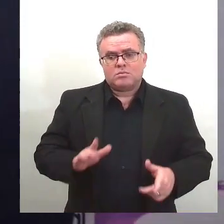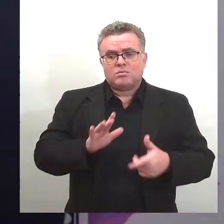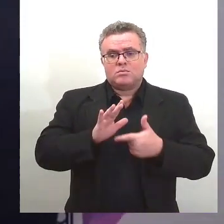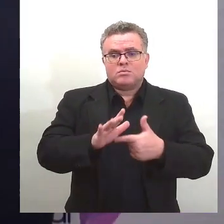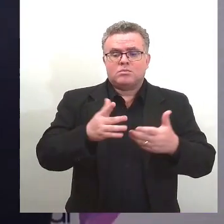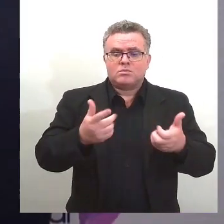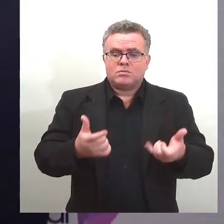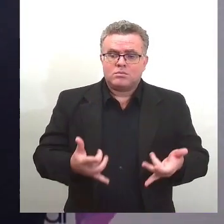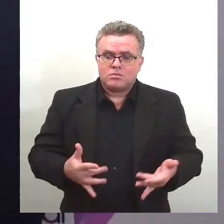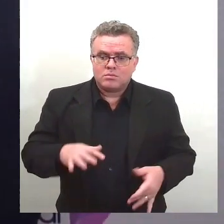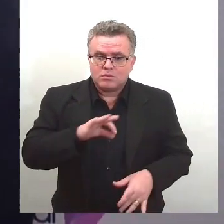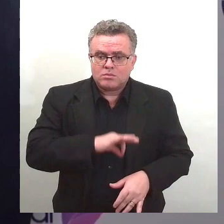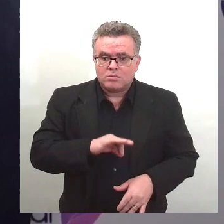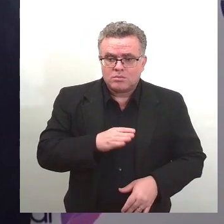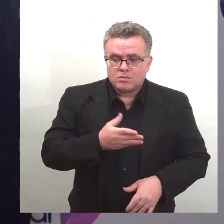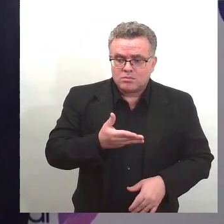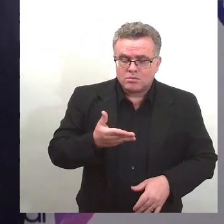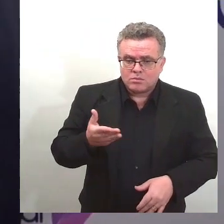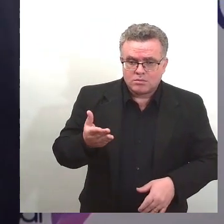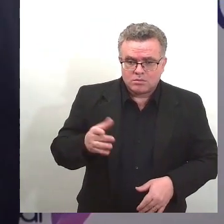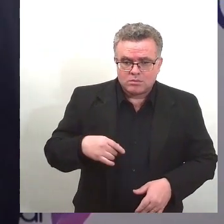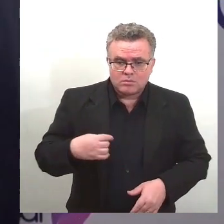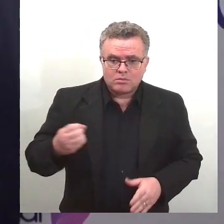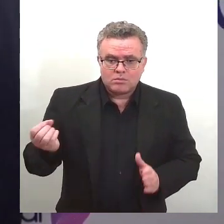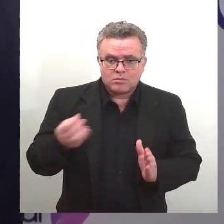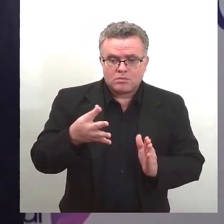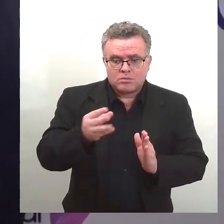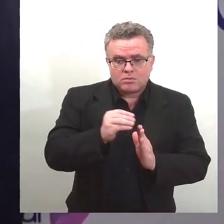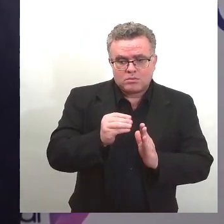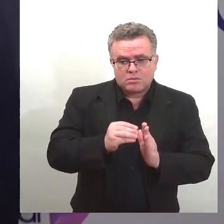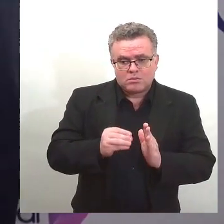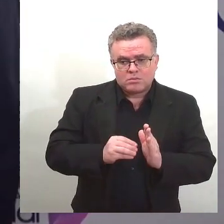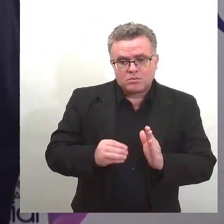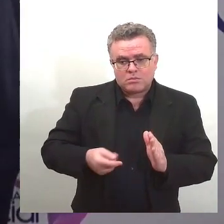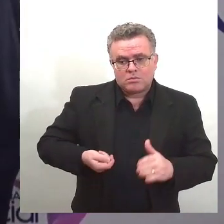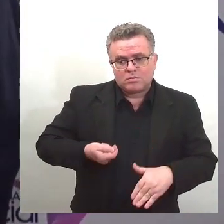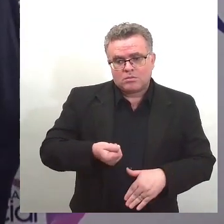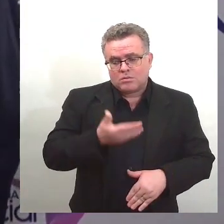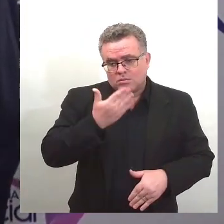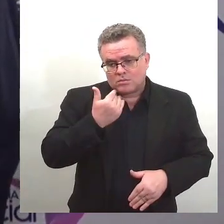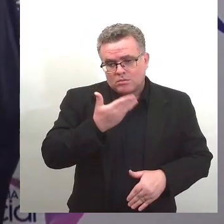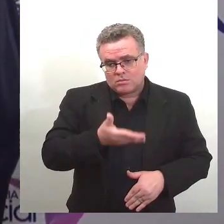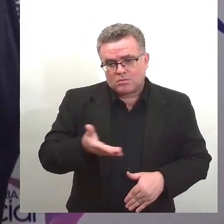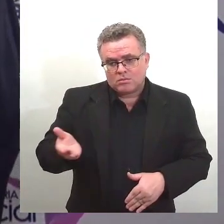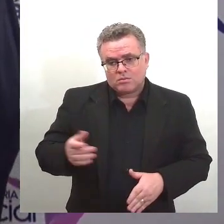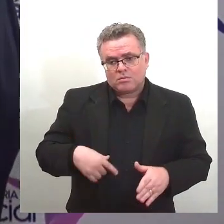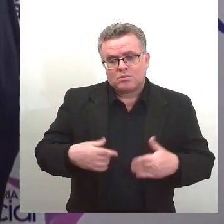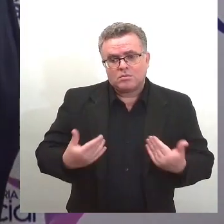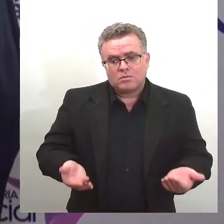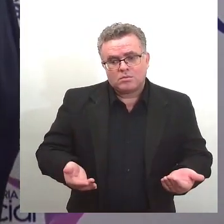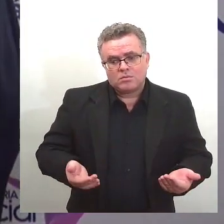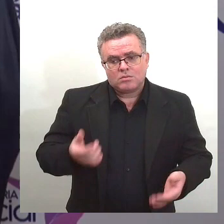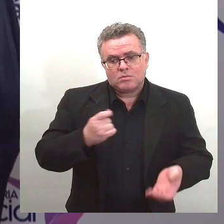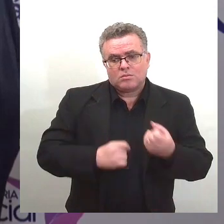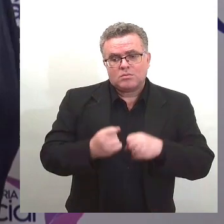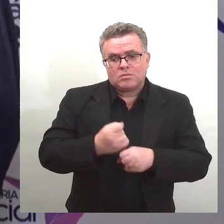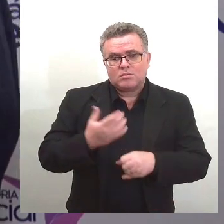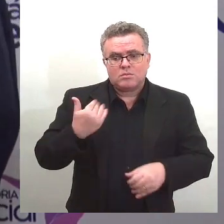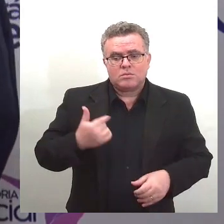base, bem como a atualização do auxílio alimentação referente aos anos de 2023 e